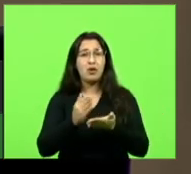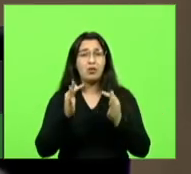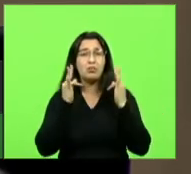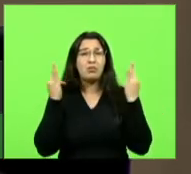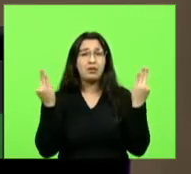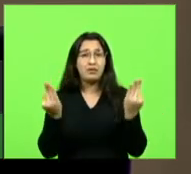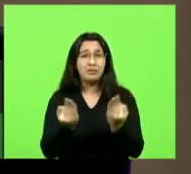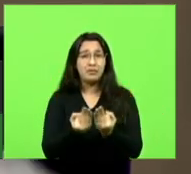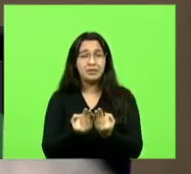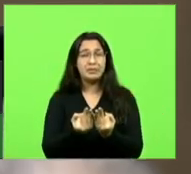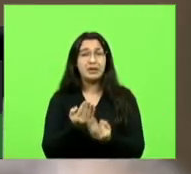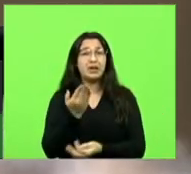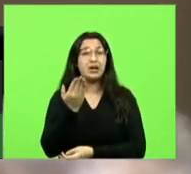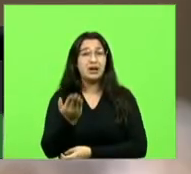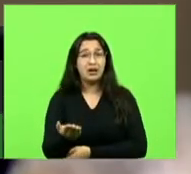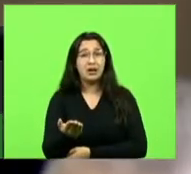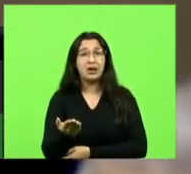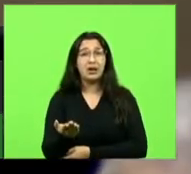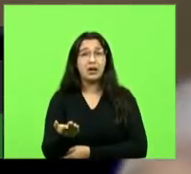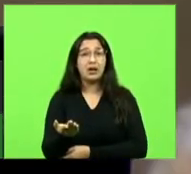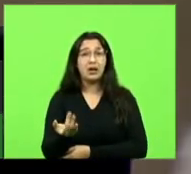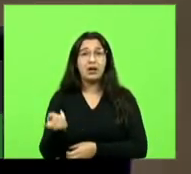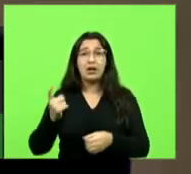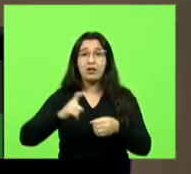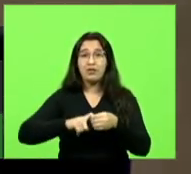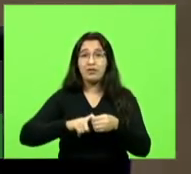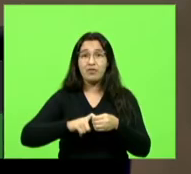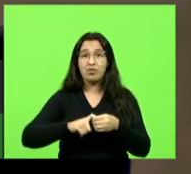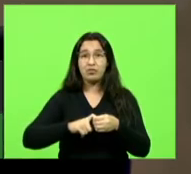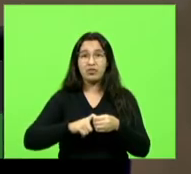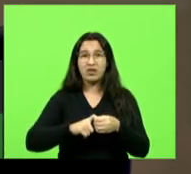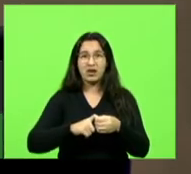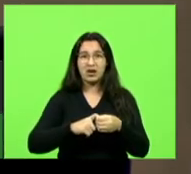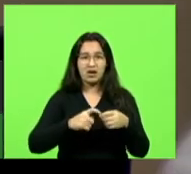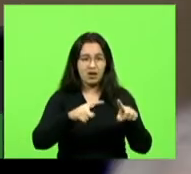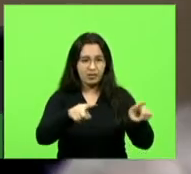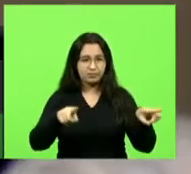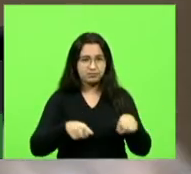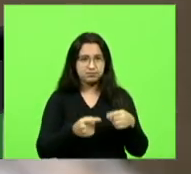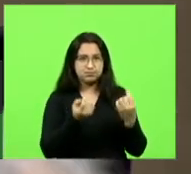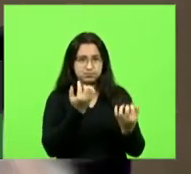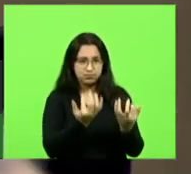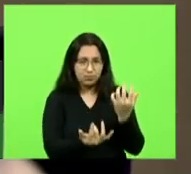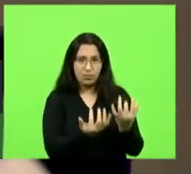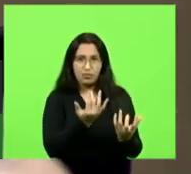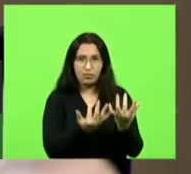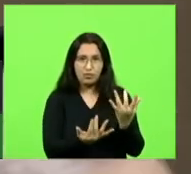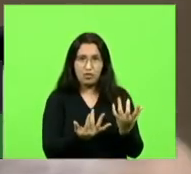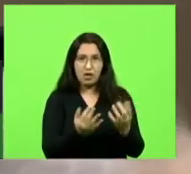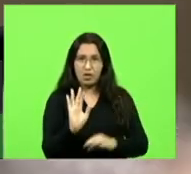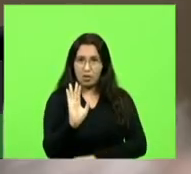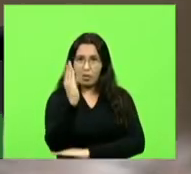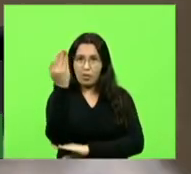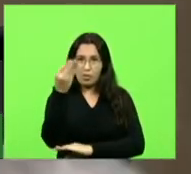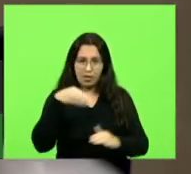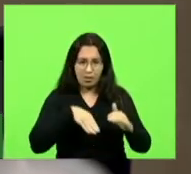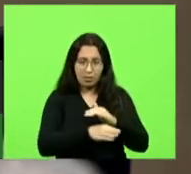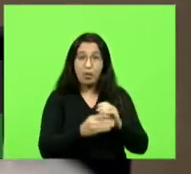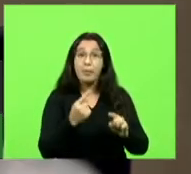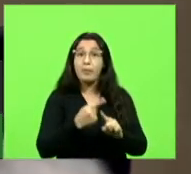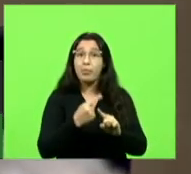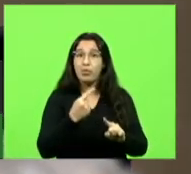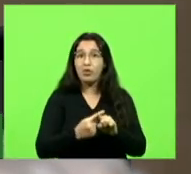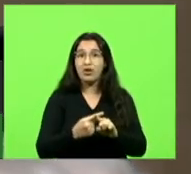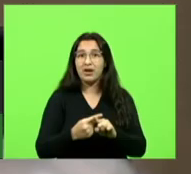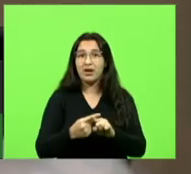inclusive voltando a comprar fogão a lenha pelo alto preço que se encontra um botijão de gás